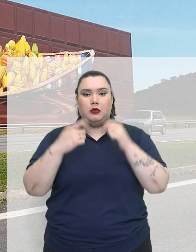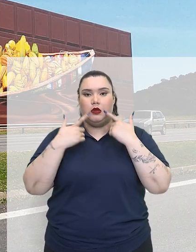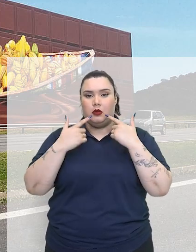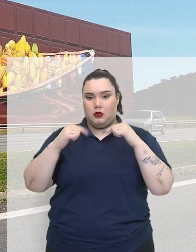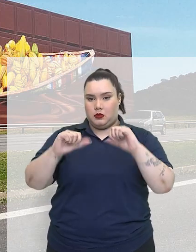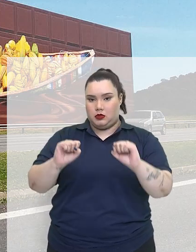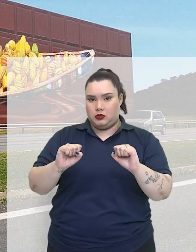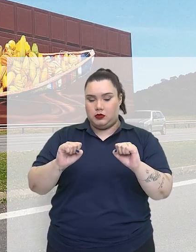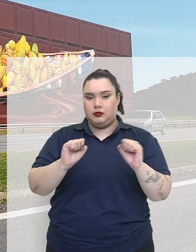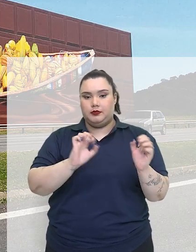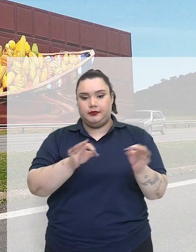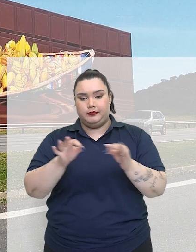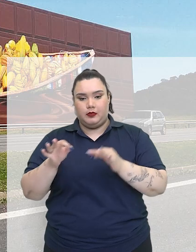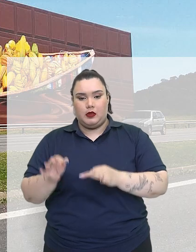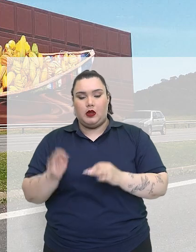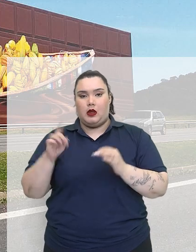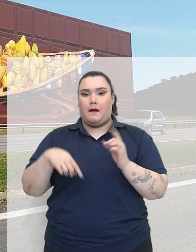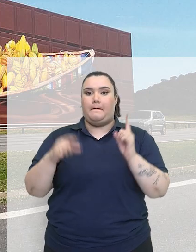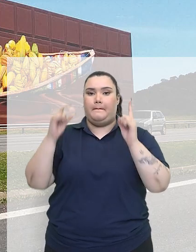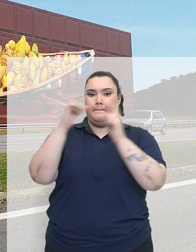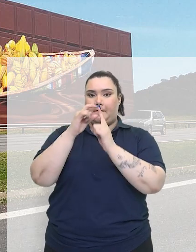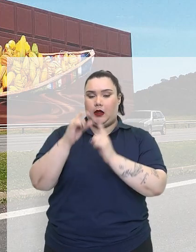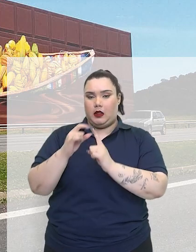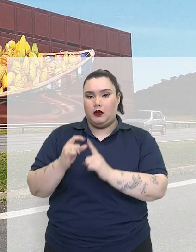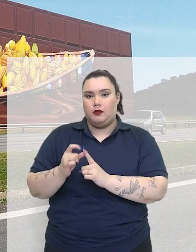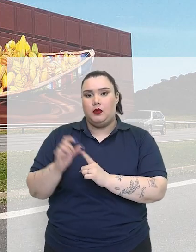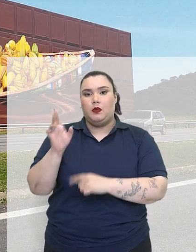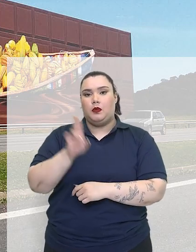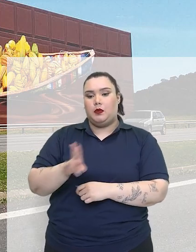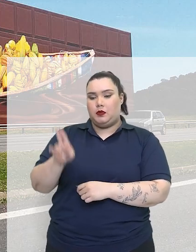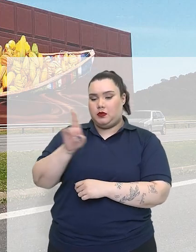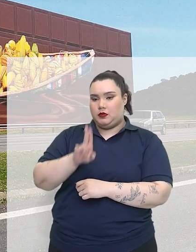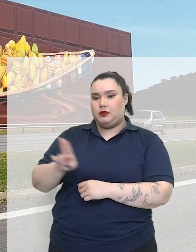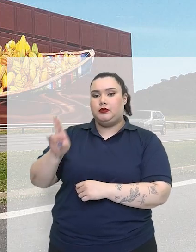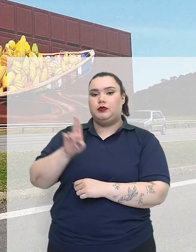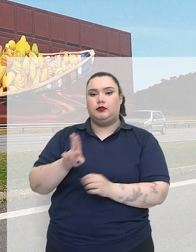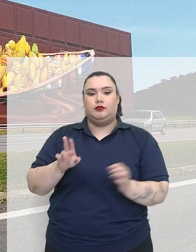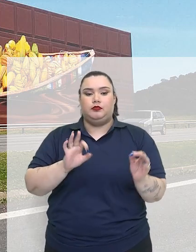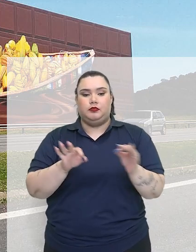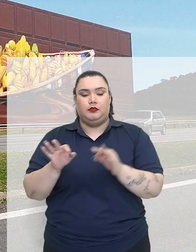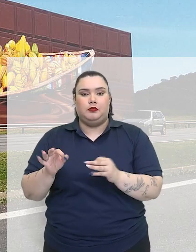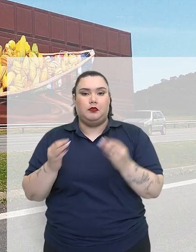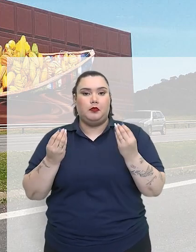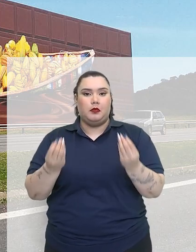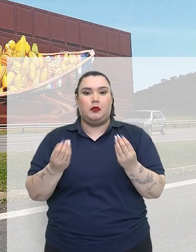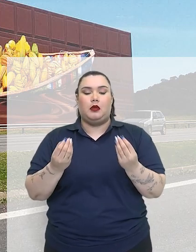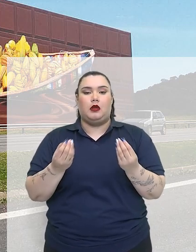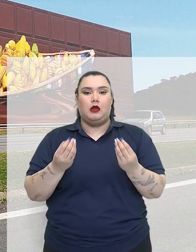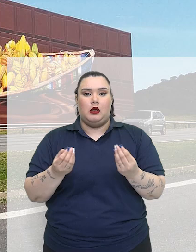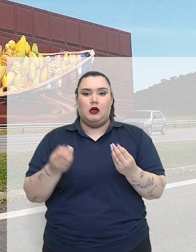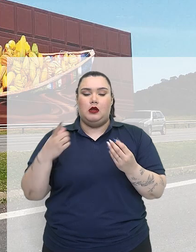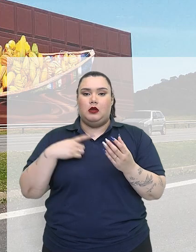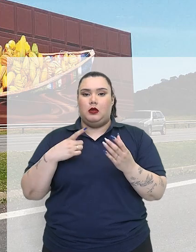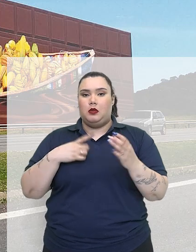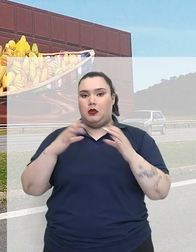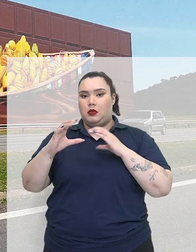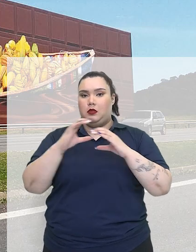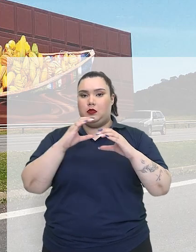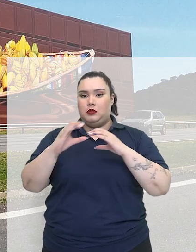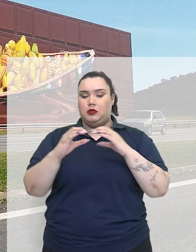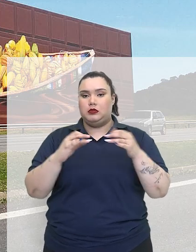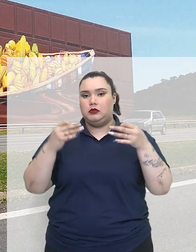né, que são as palavras, a organização das palavras para haver uma